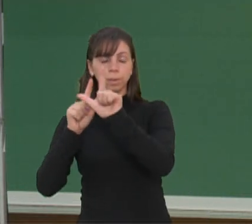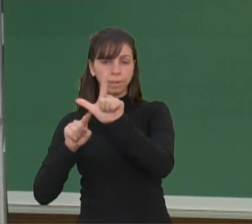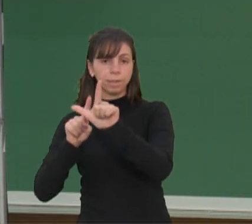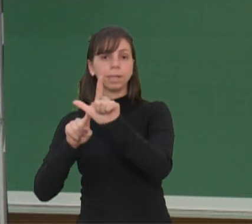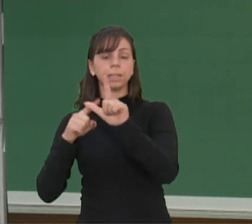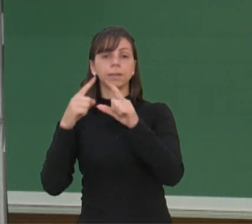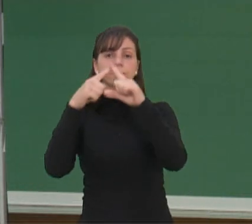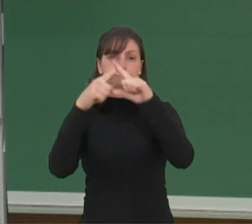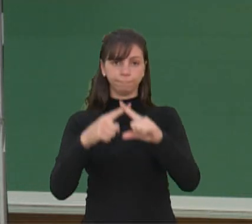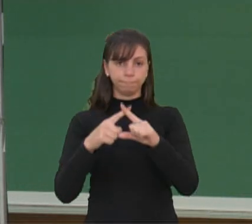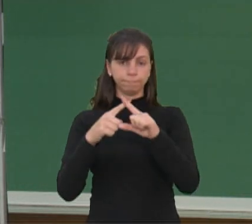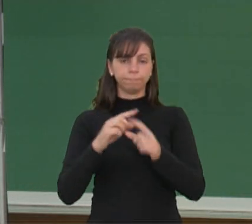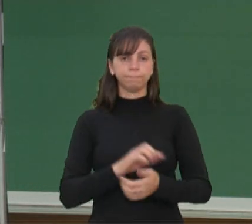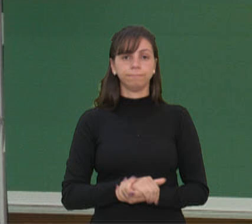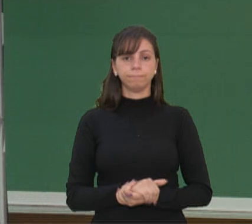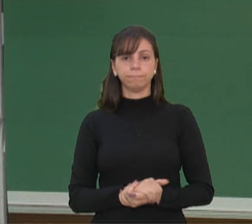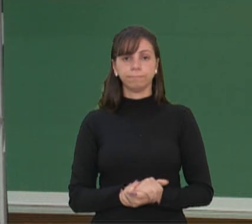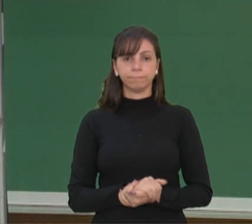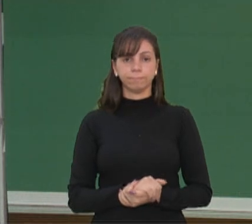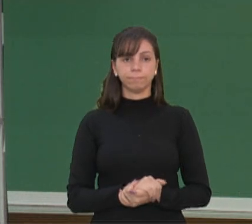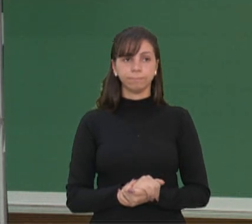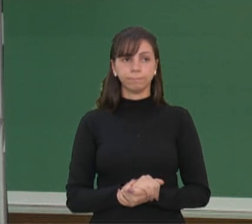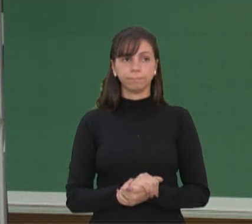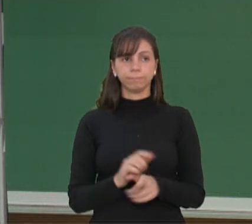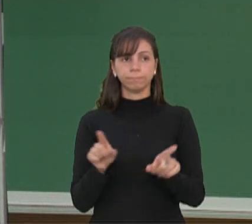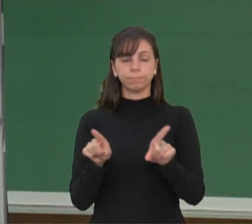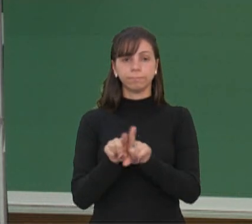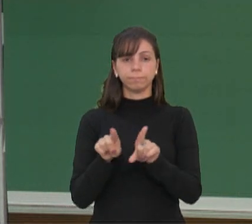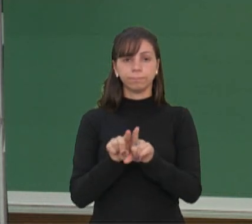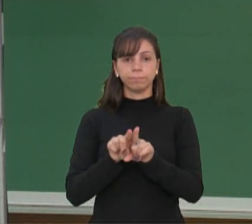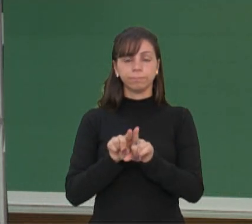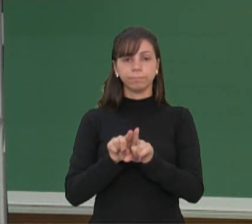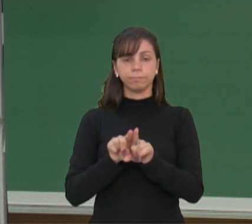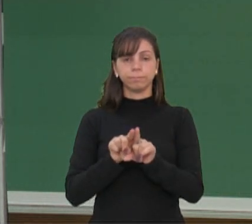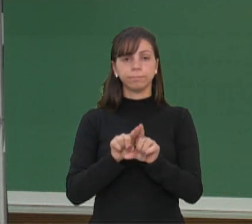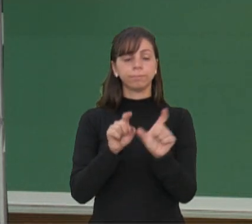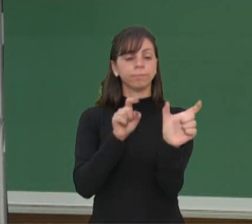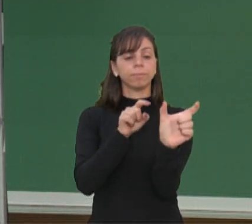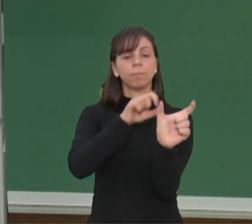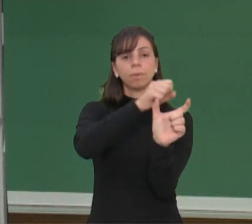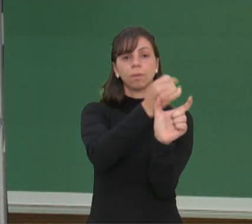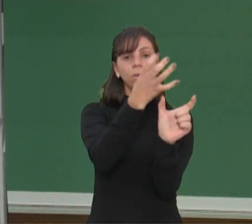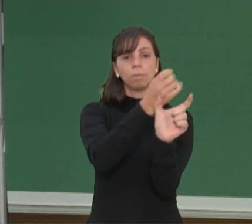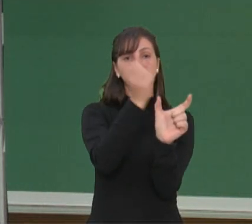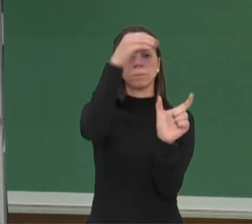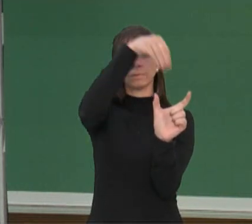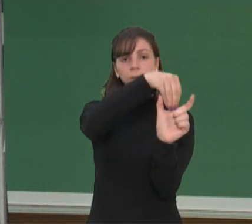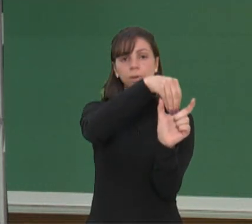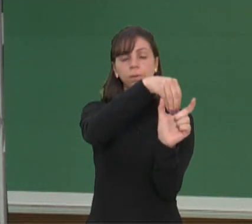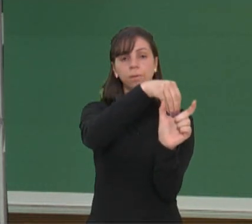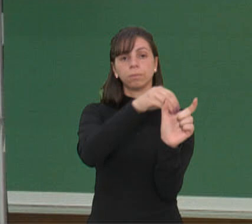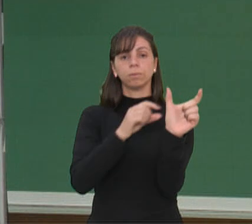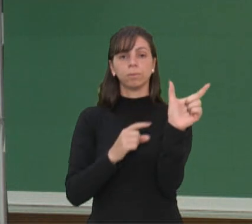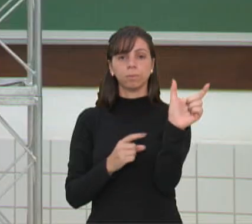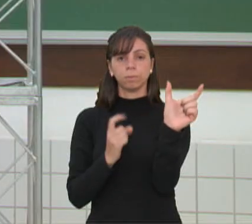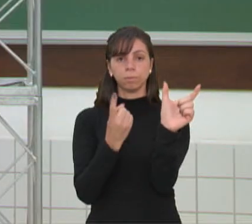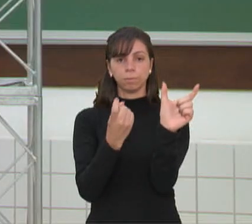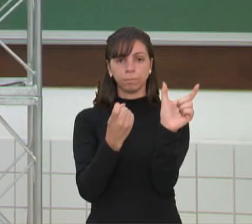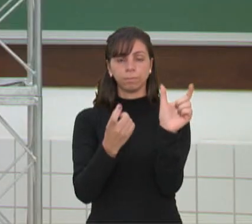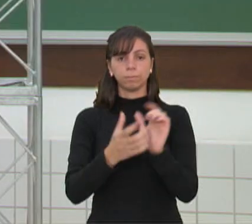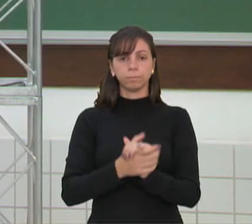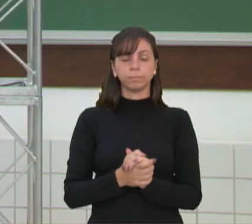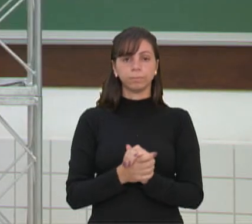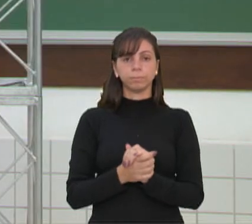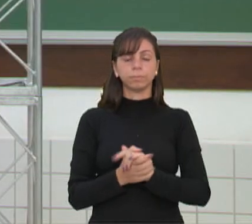dá o grau do monômio. Nós falamos também do coeficiente da parte literal. O coeficiente é um númerozinho do monômio e a